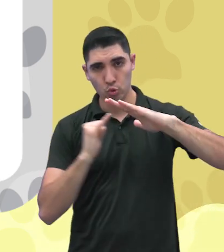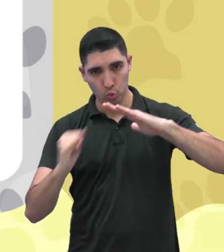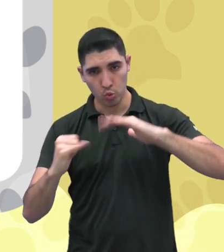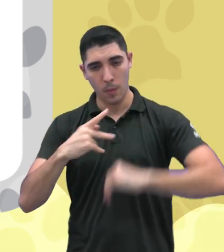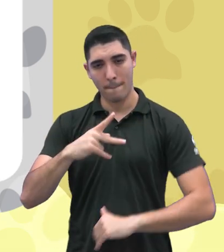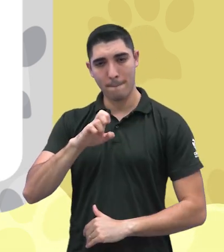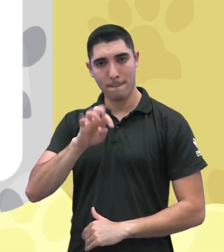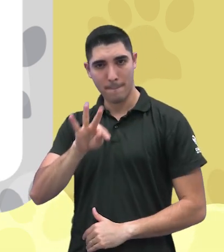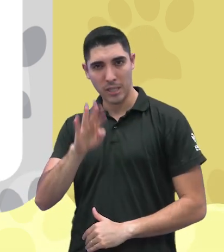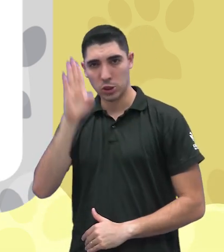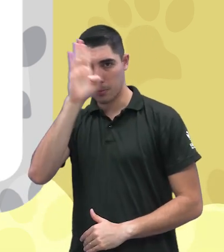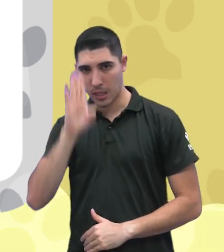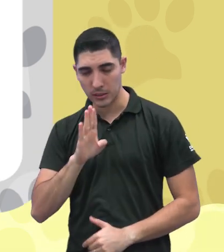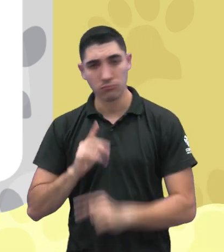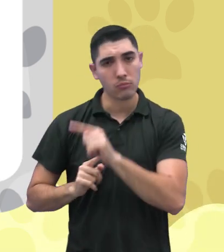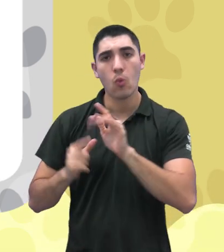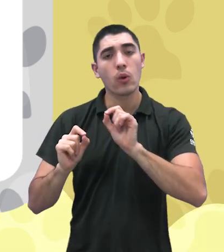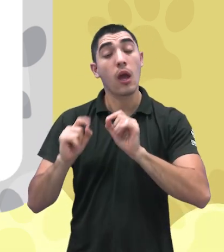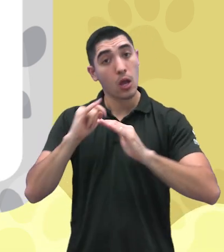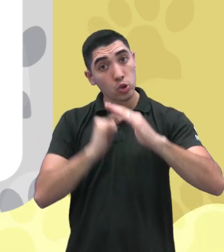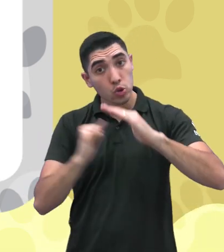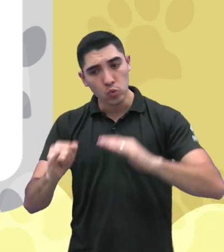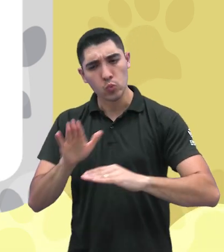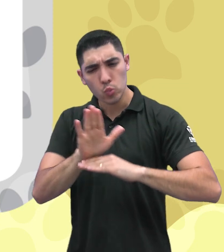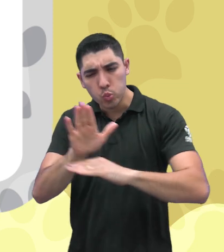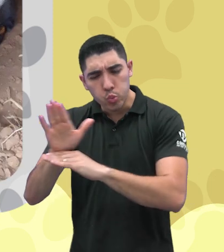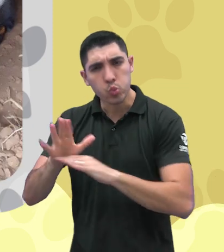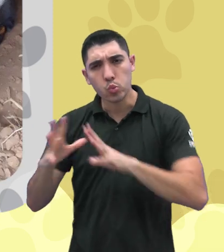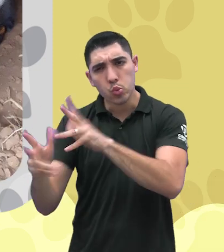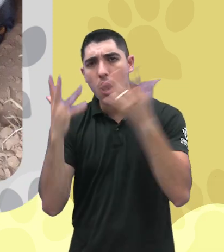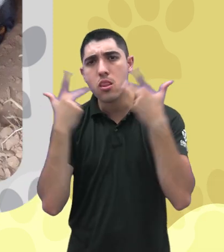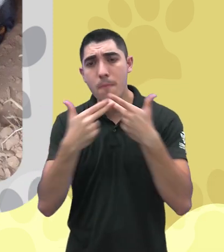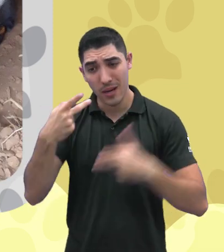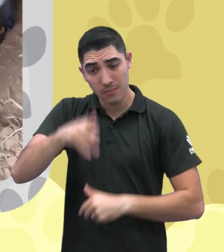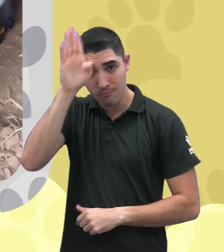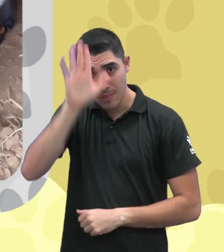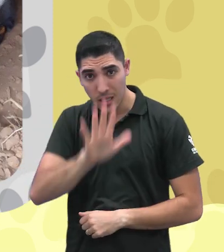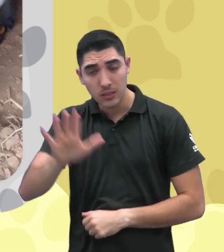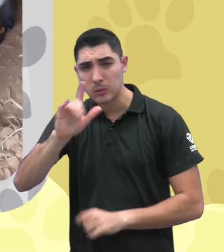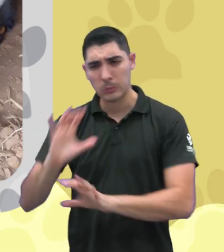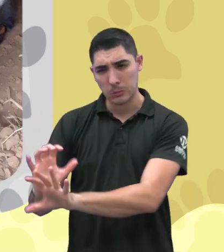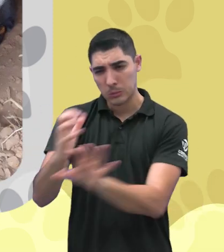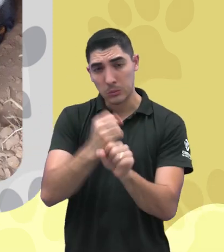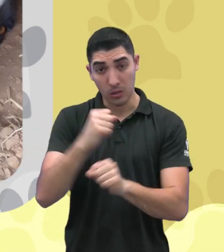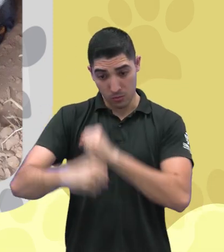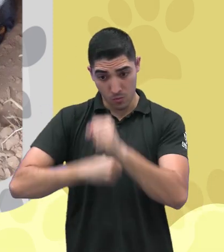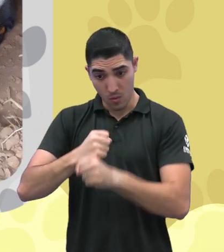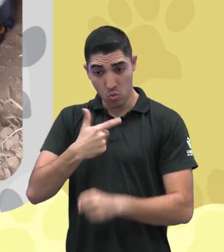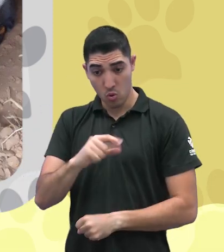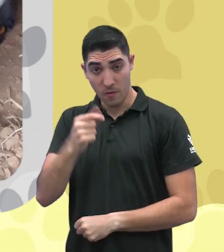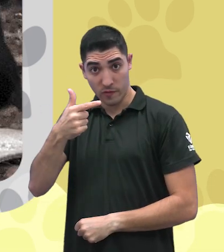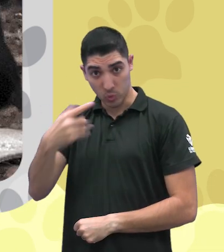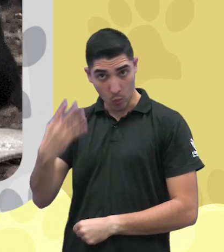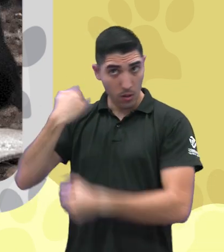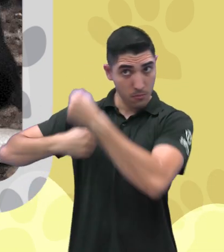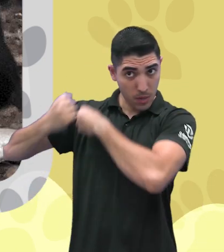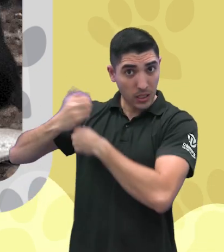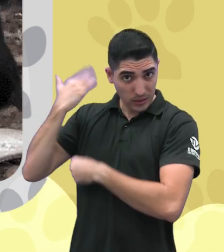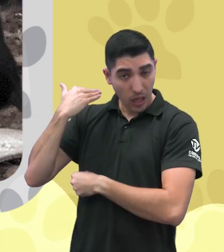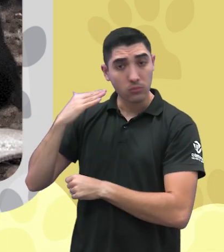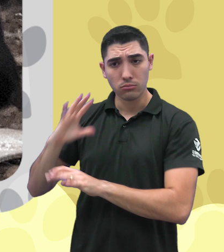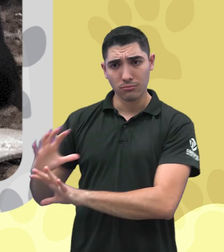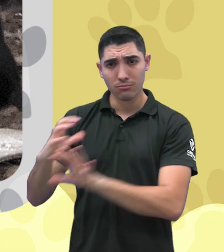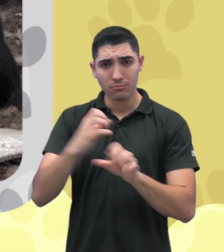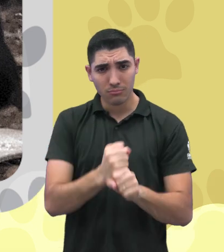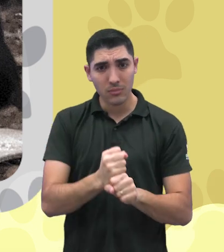Instituto Pet Brasil, entidade que promove o desenvolvimento do setor pet brasileiro, a estimativa é de que em 2024 mais